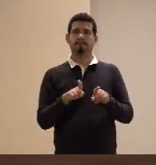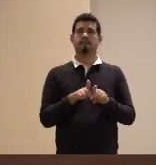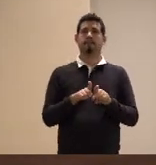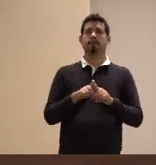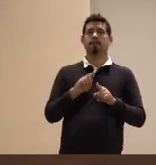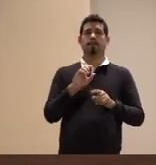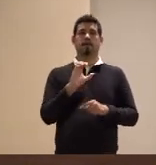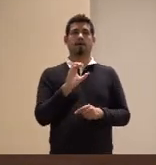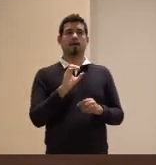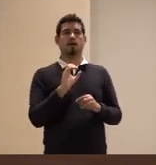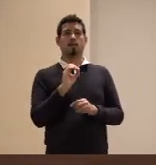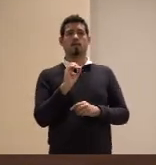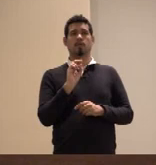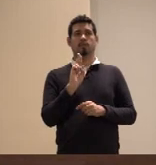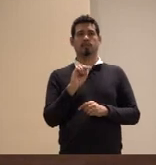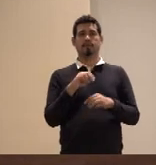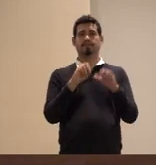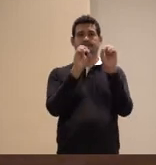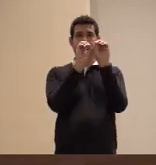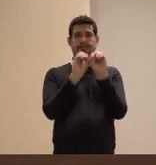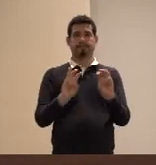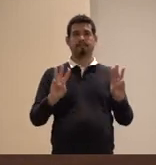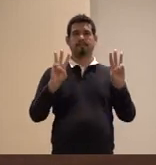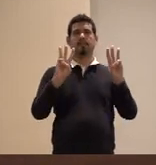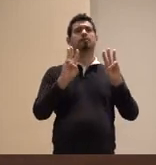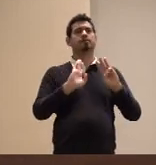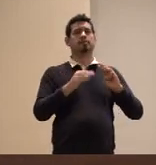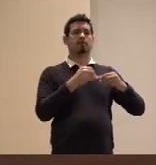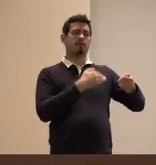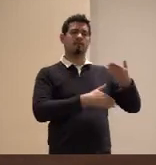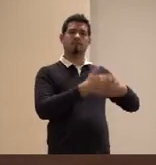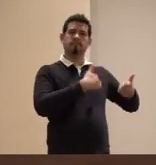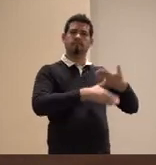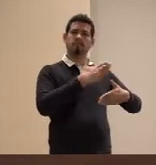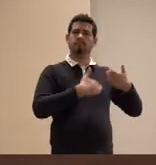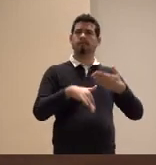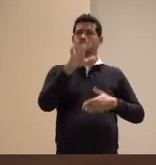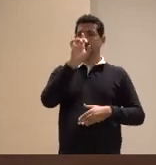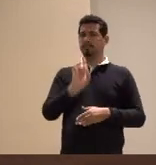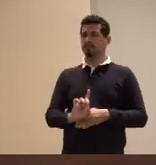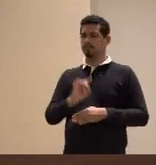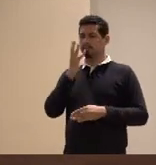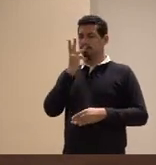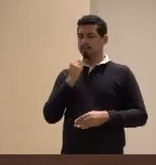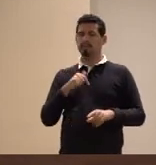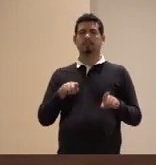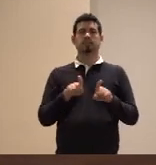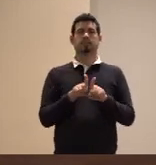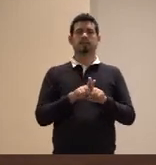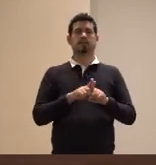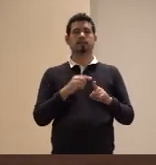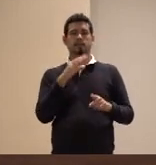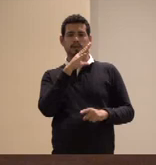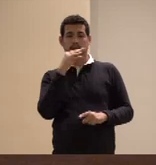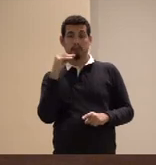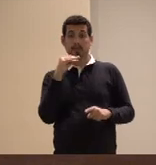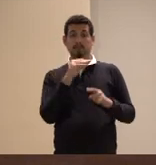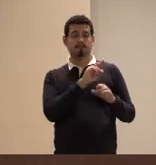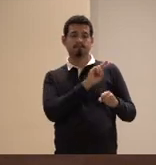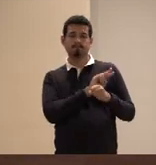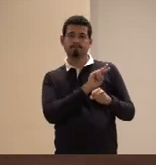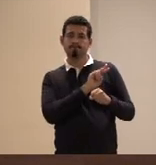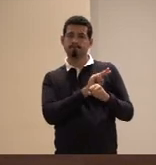Unidas realizou uma discussão geral sobre os direitos da criança e do adolescente e